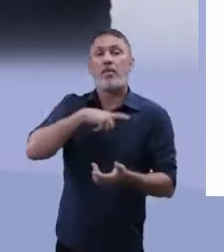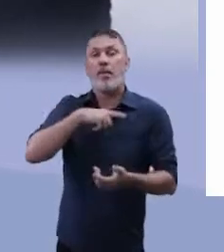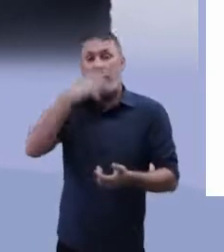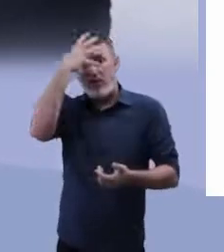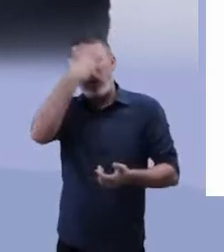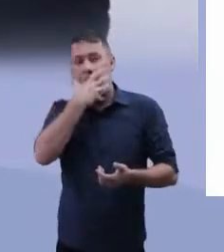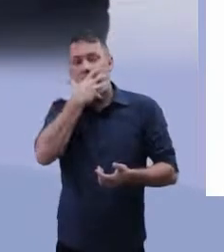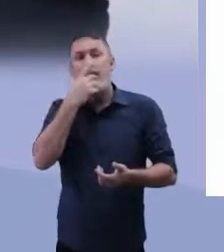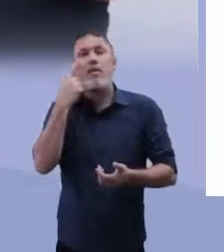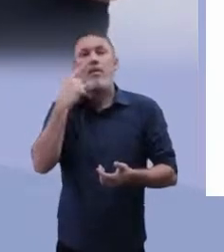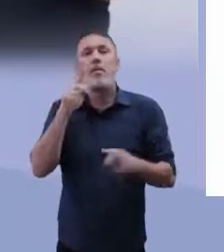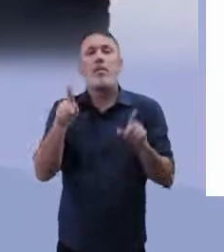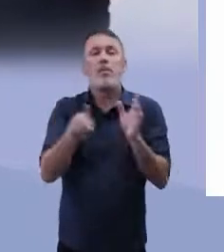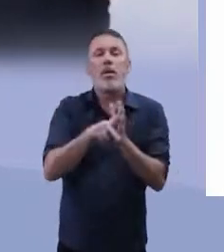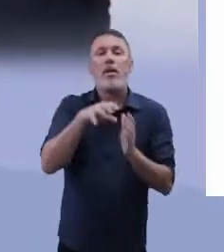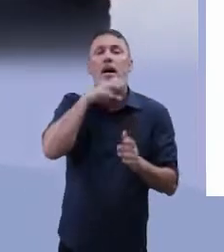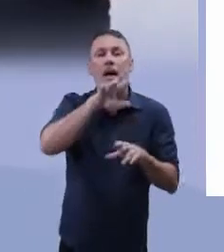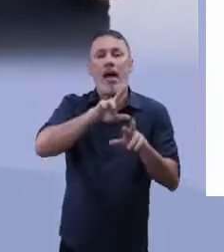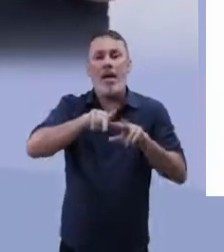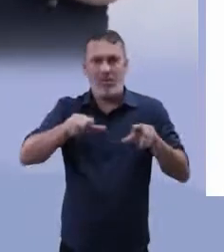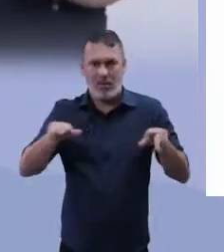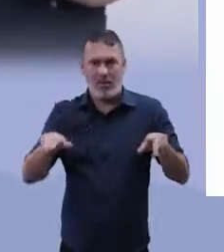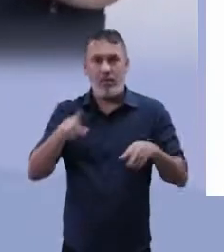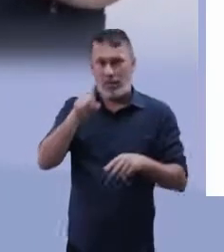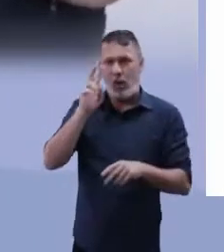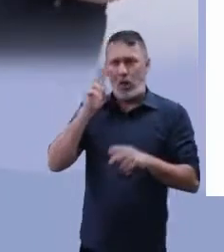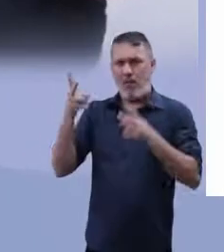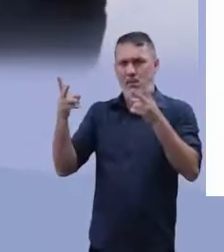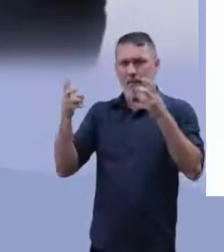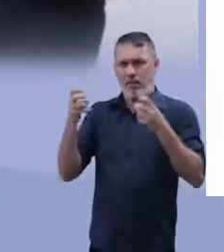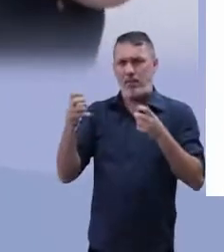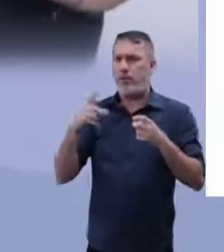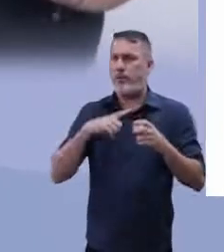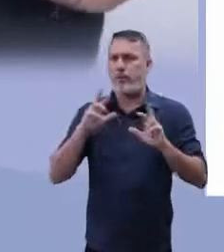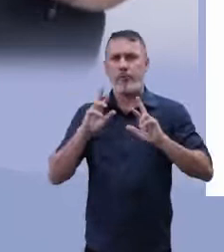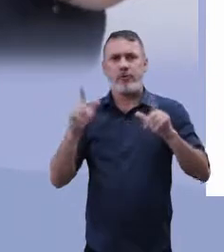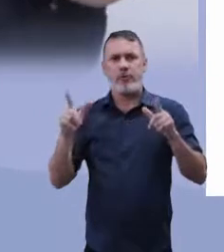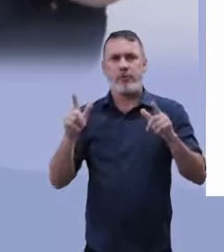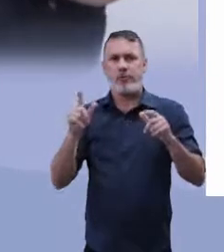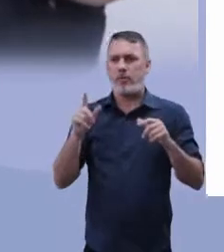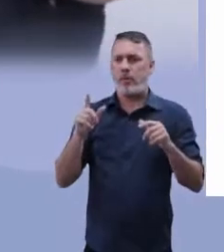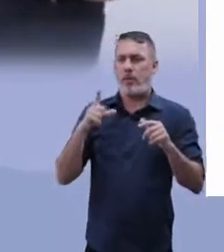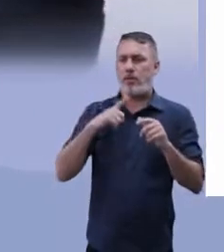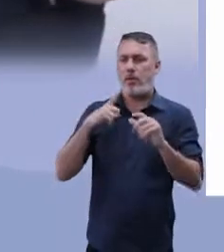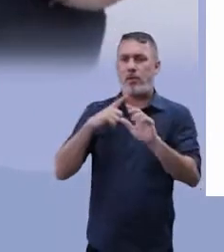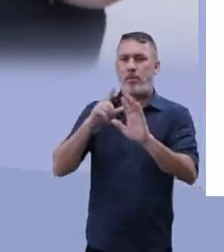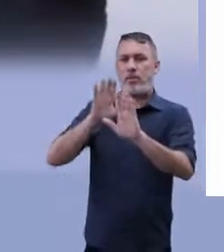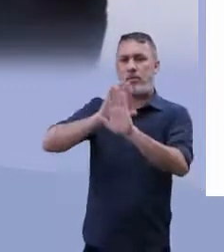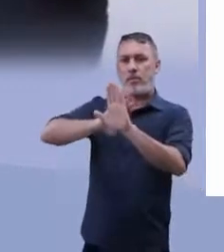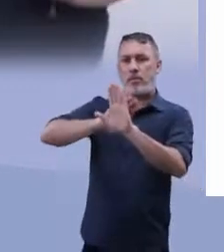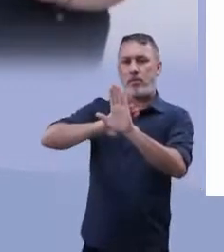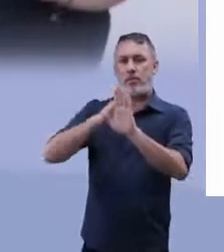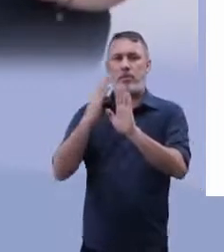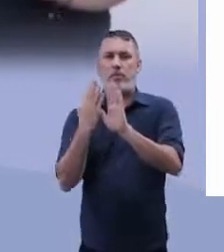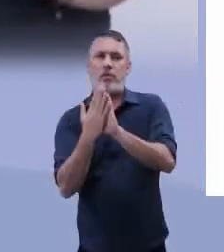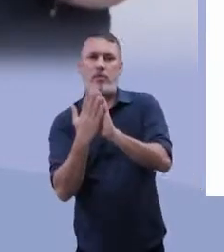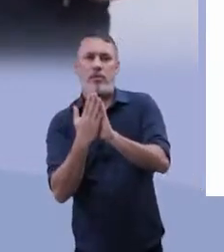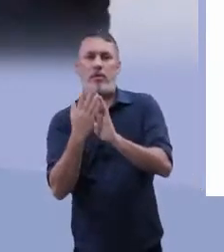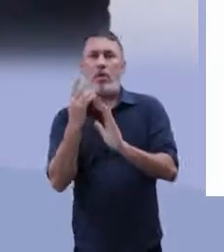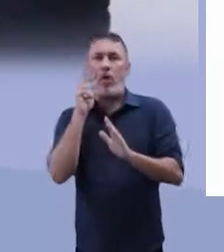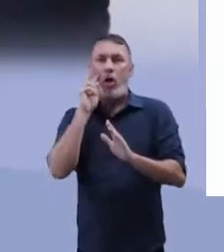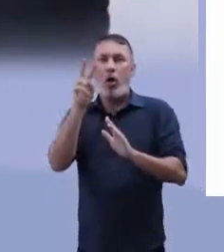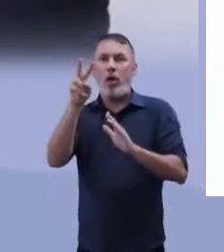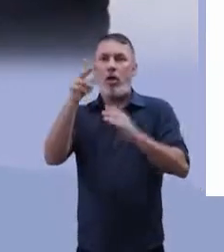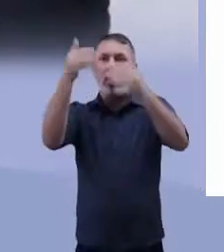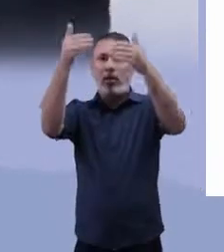usa a forma animal. Se você observar com atenção, são dois planos que nós temos ali, o fundo e a frente.